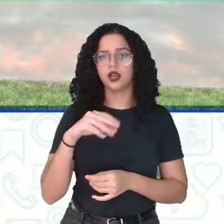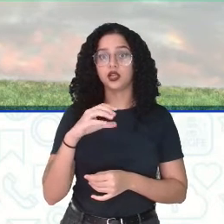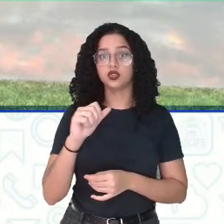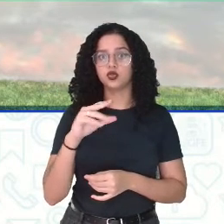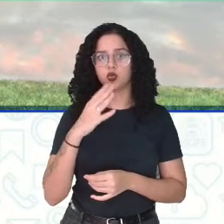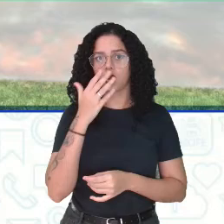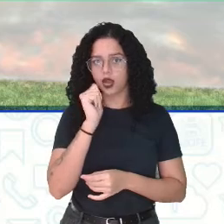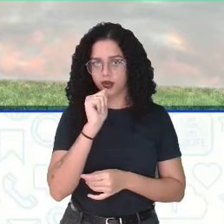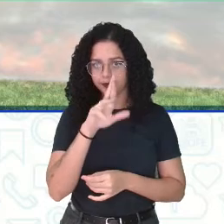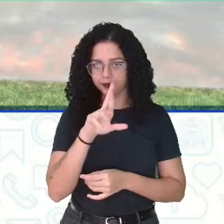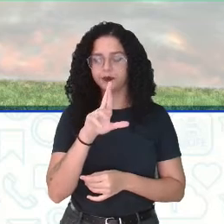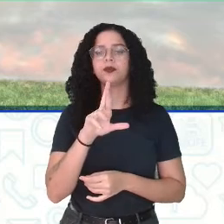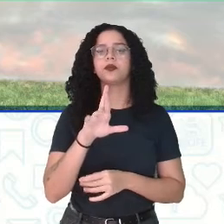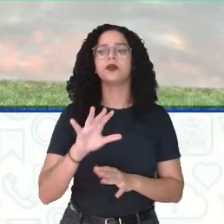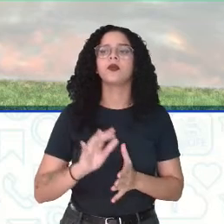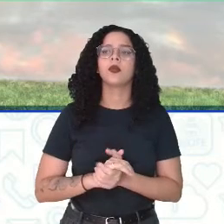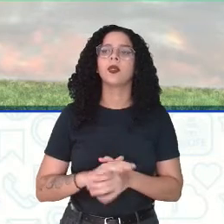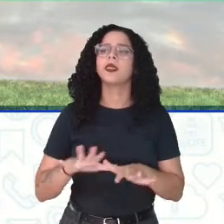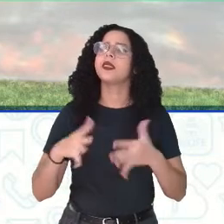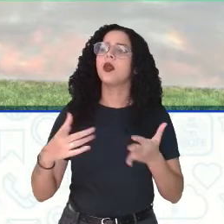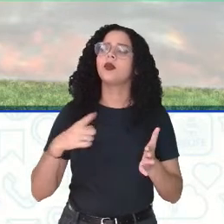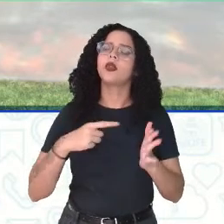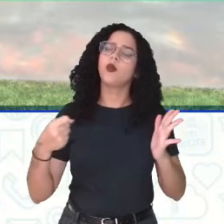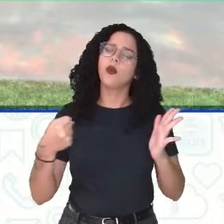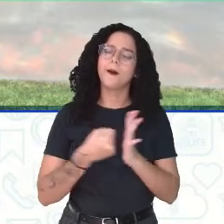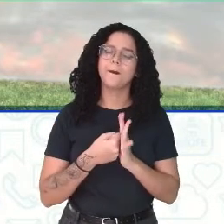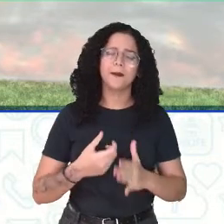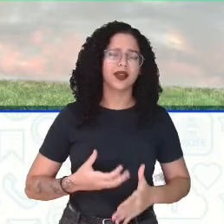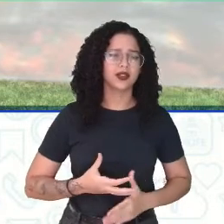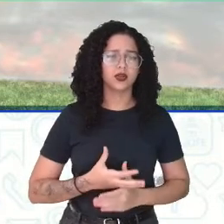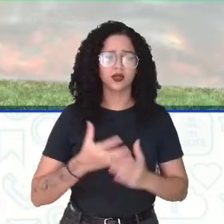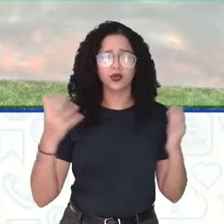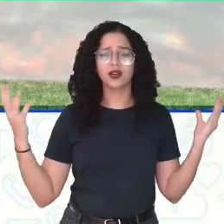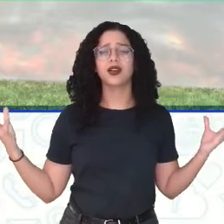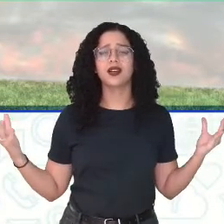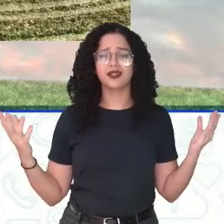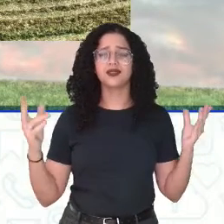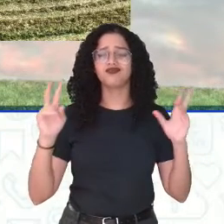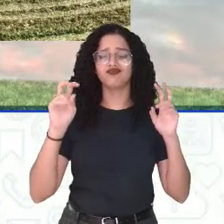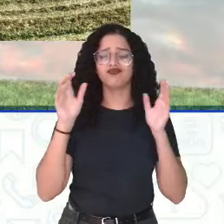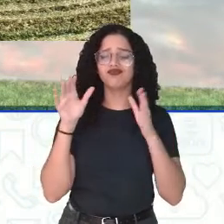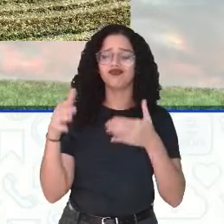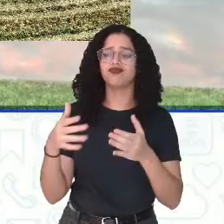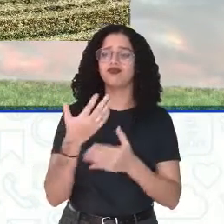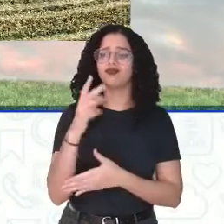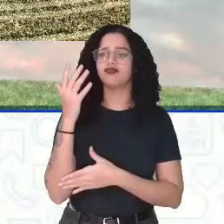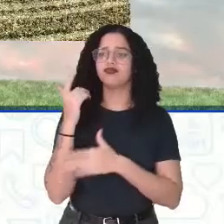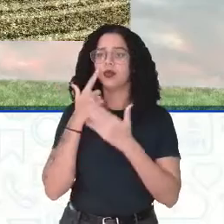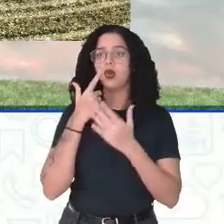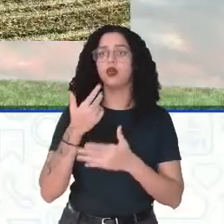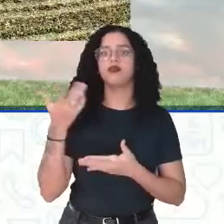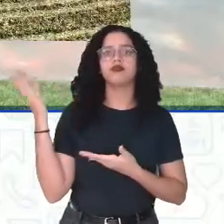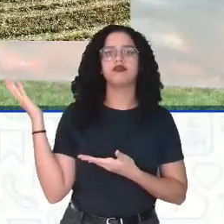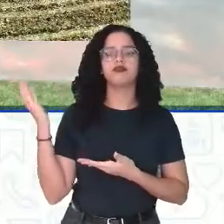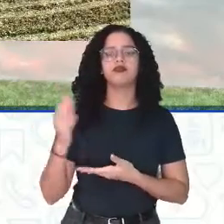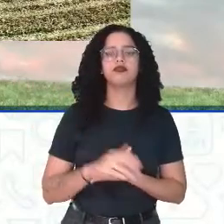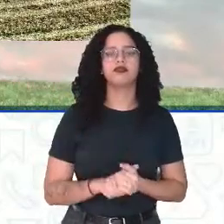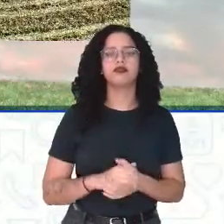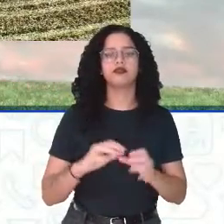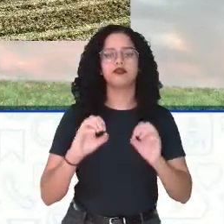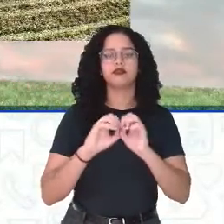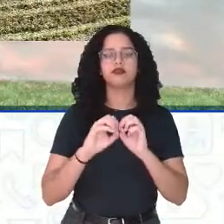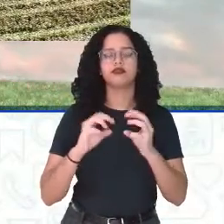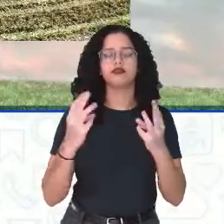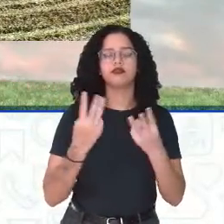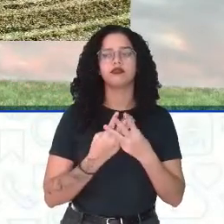né? Então, você tem aí um impacto muito grande com relação ao meio ambiente. Então, nesse slide aí, ó, de novo aí, a